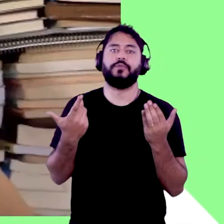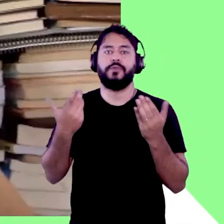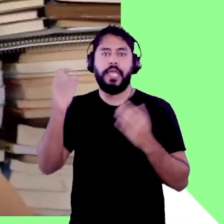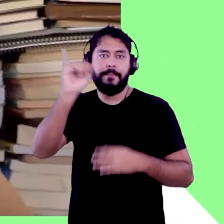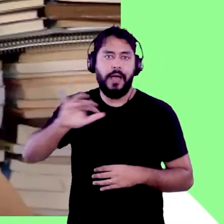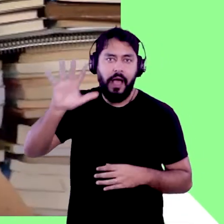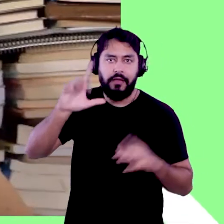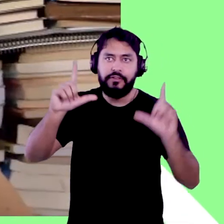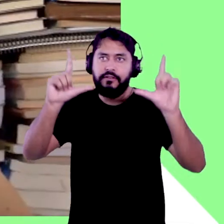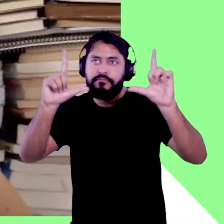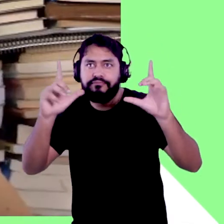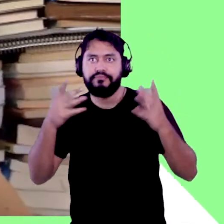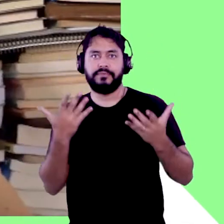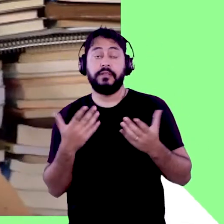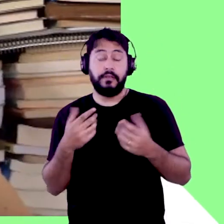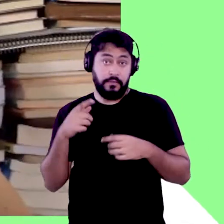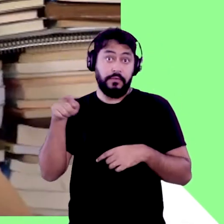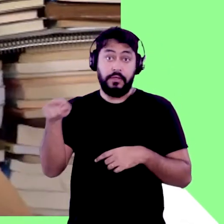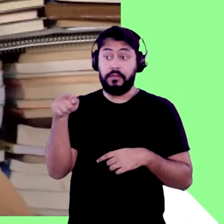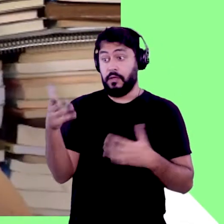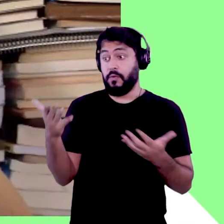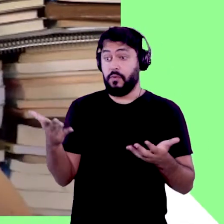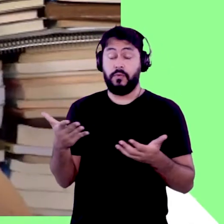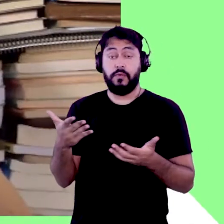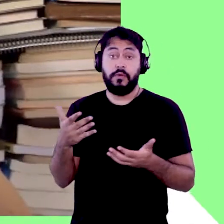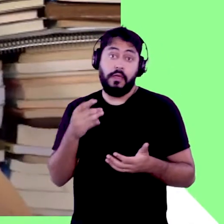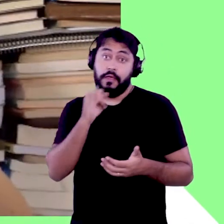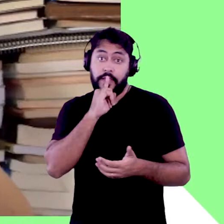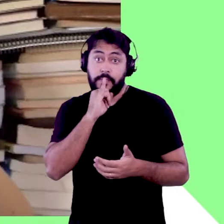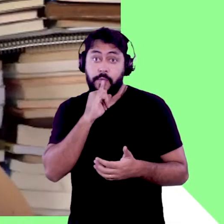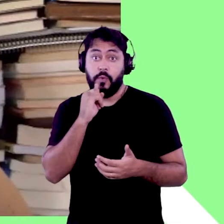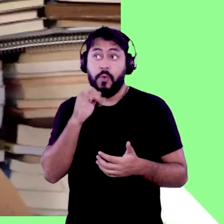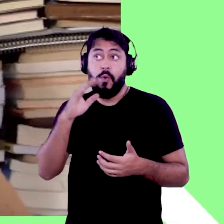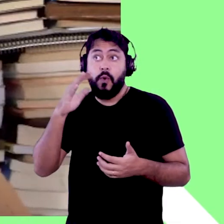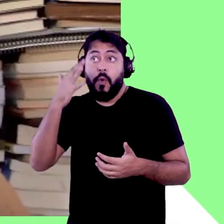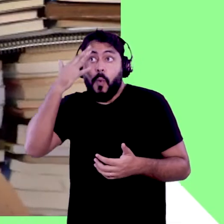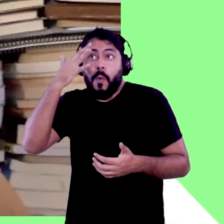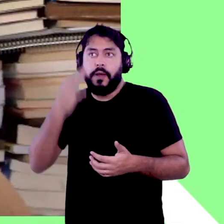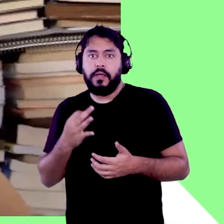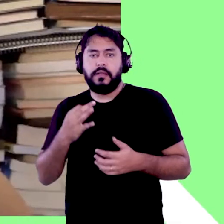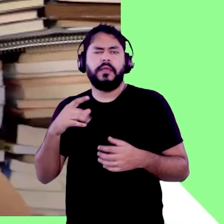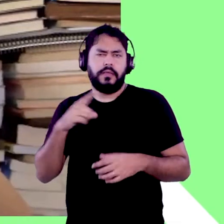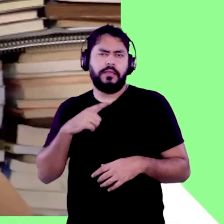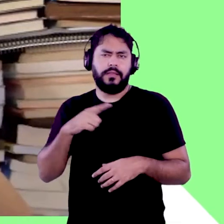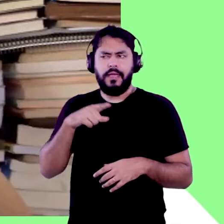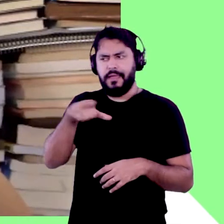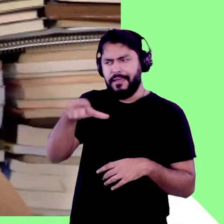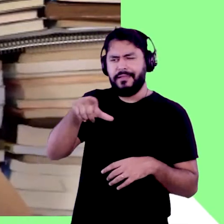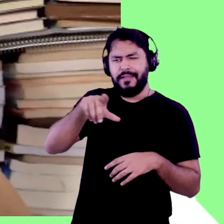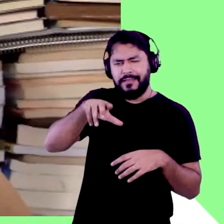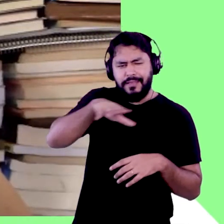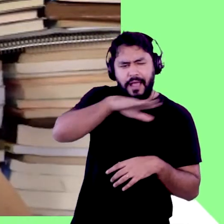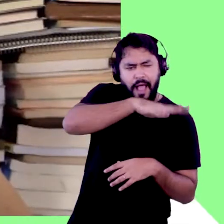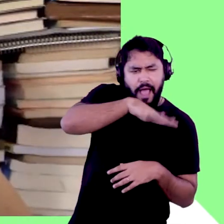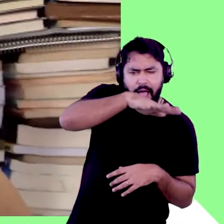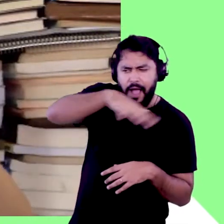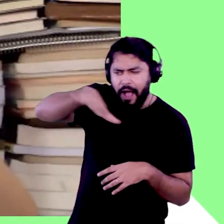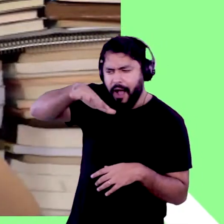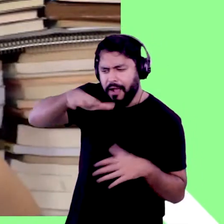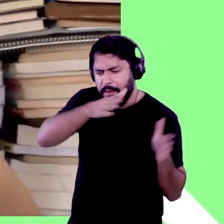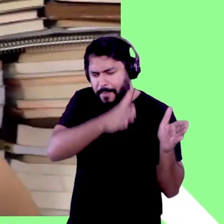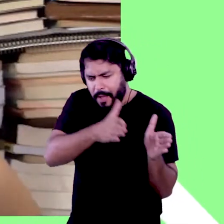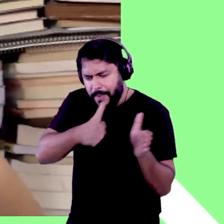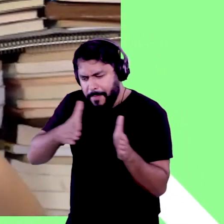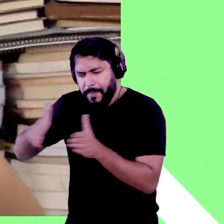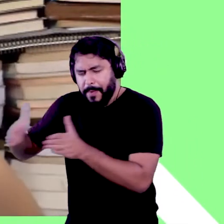imagens. Então, assim, compreender que existem essas esferas, né, essas distintas esferas, esses passos diferentes, acho que é